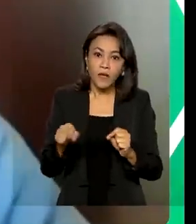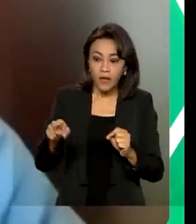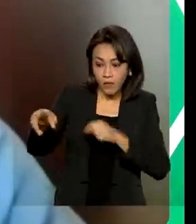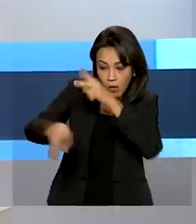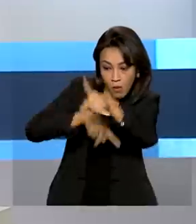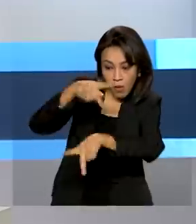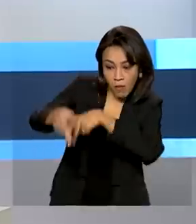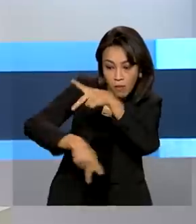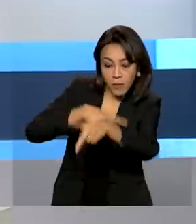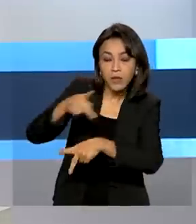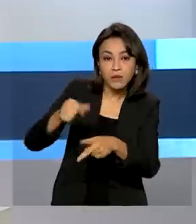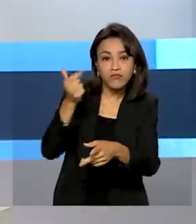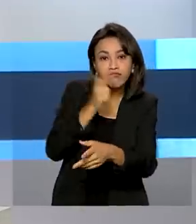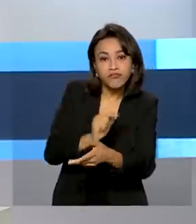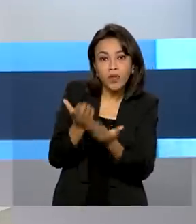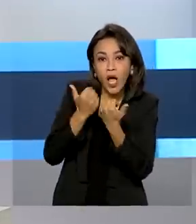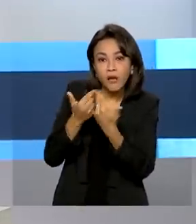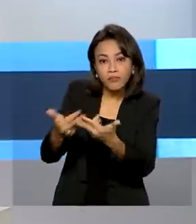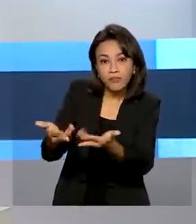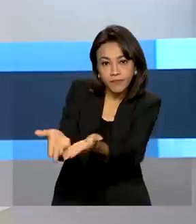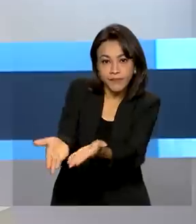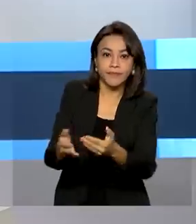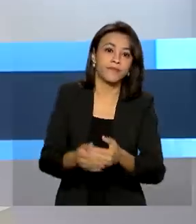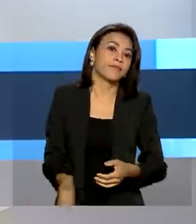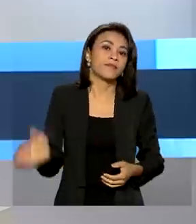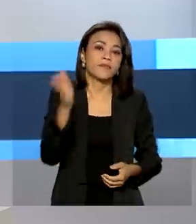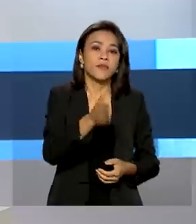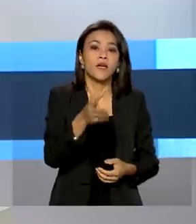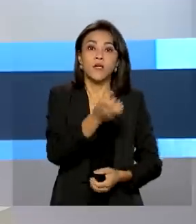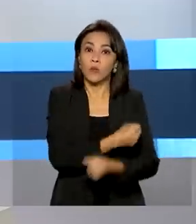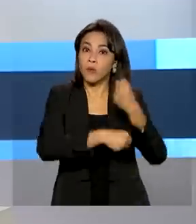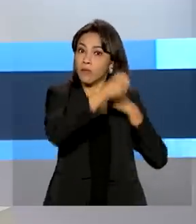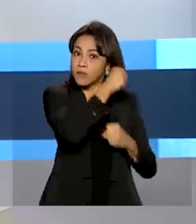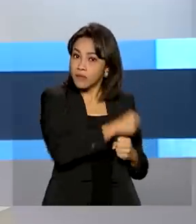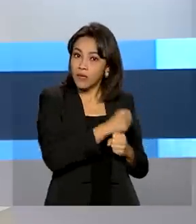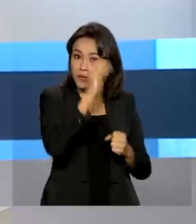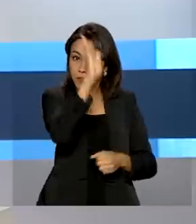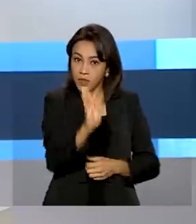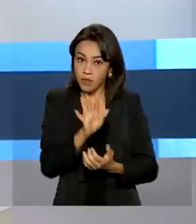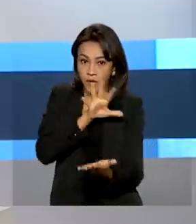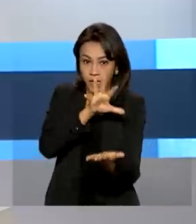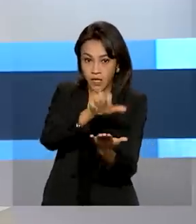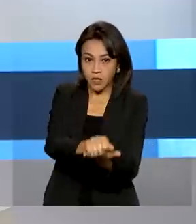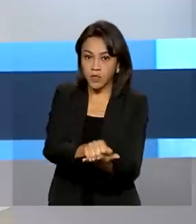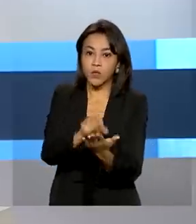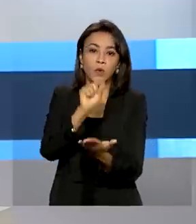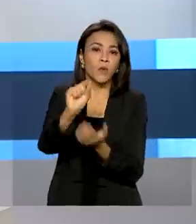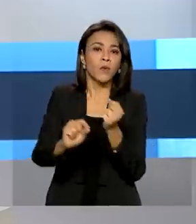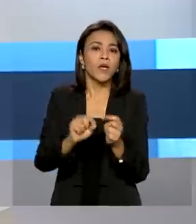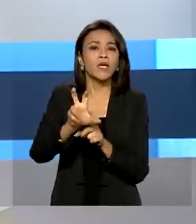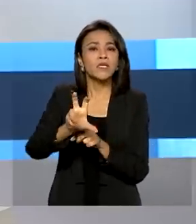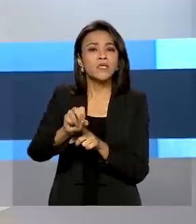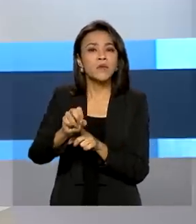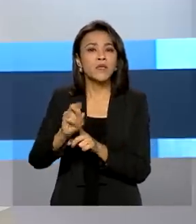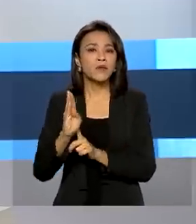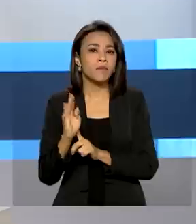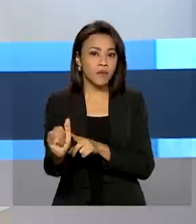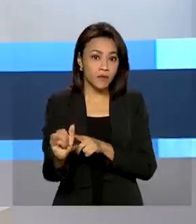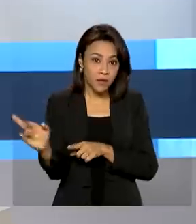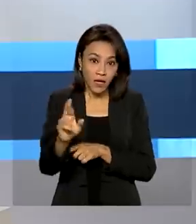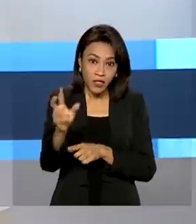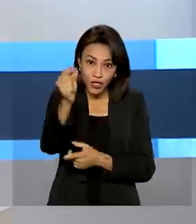população. E o Brasil registrou no ano passado a entrada de mais de US$ 50 bilhões em